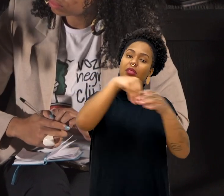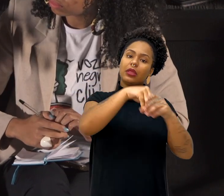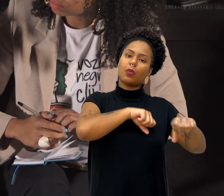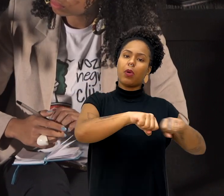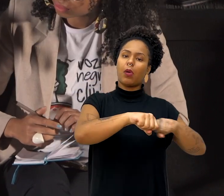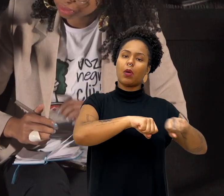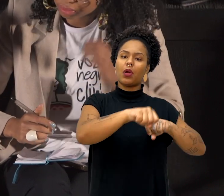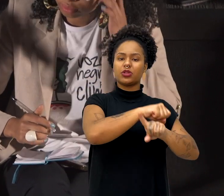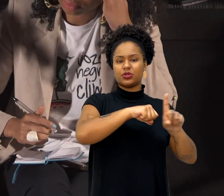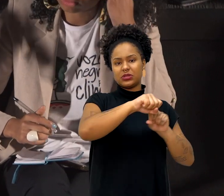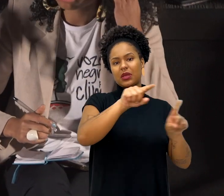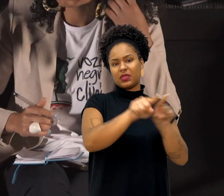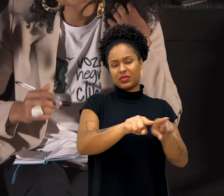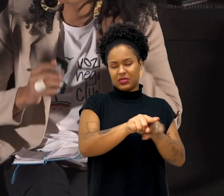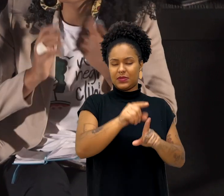dos movimentos sociais,